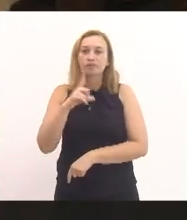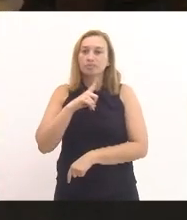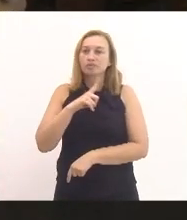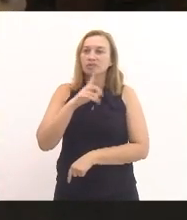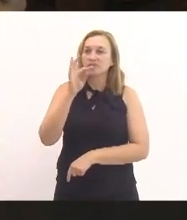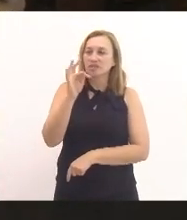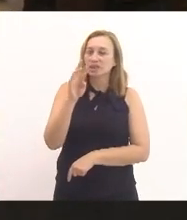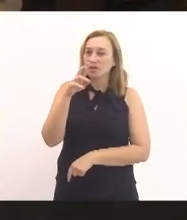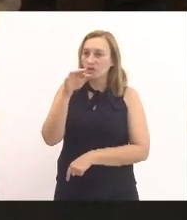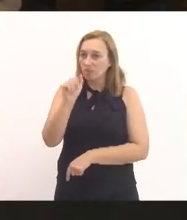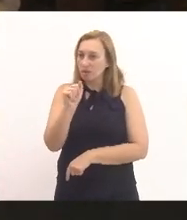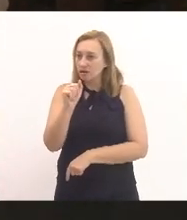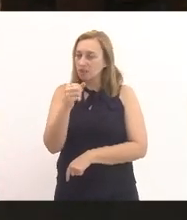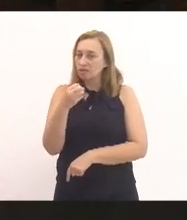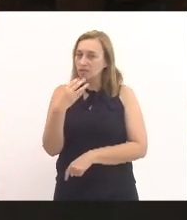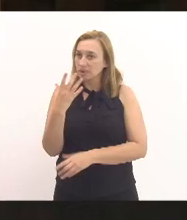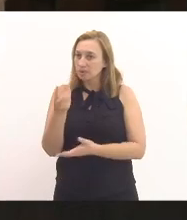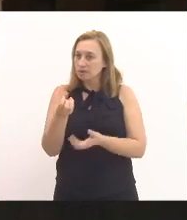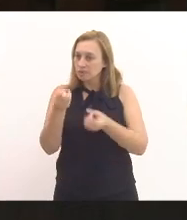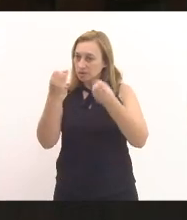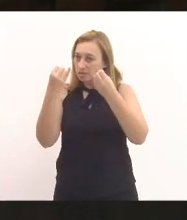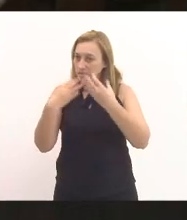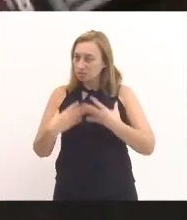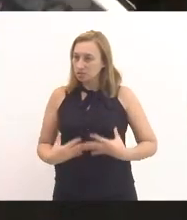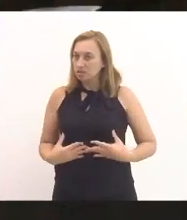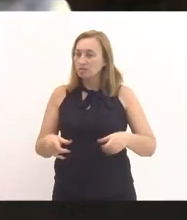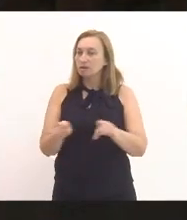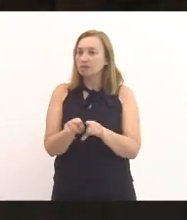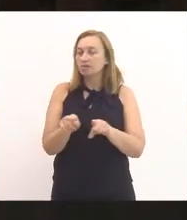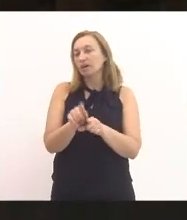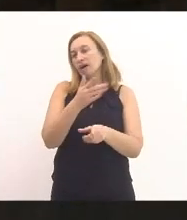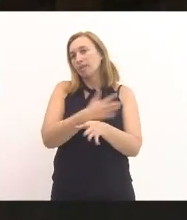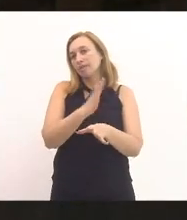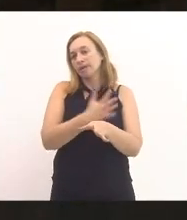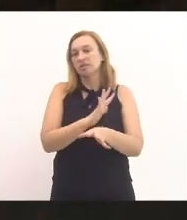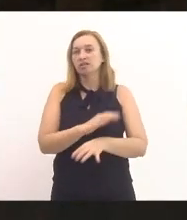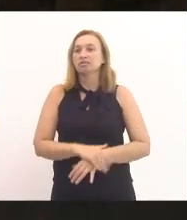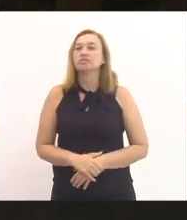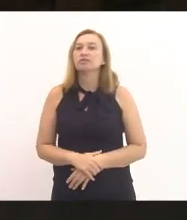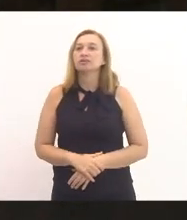teórica muito bem consolidada mas também tem a parte prática